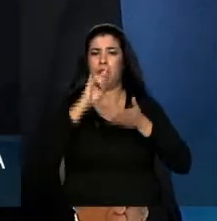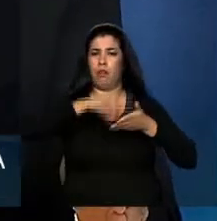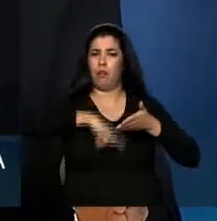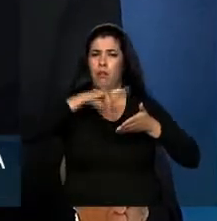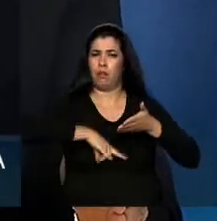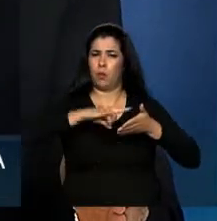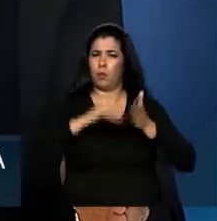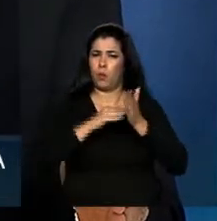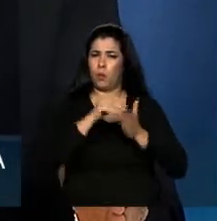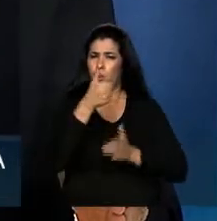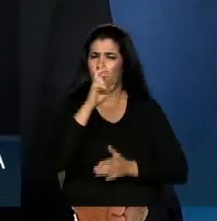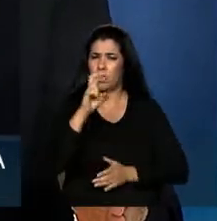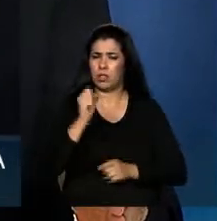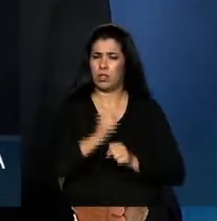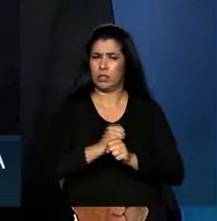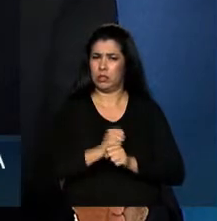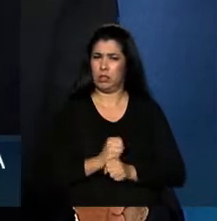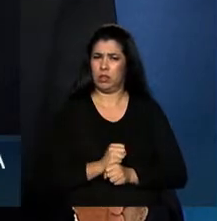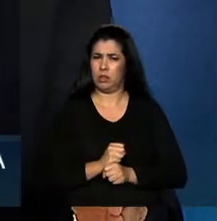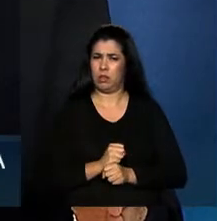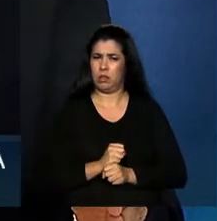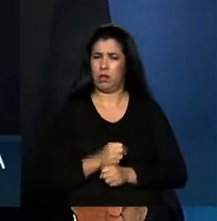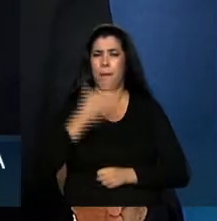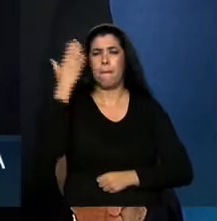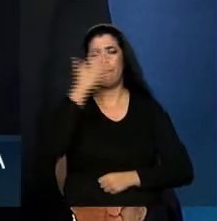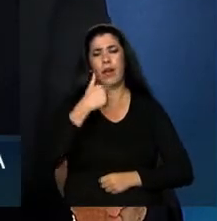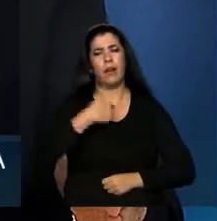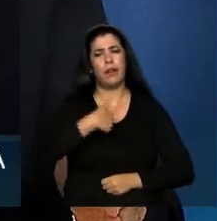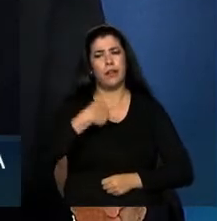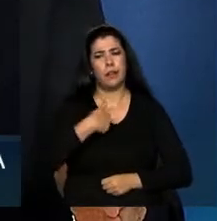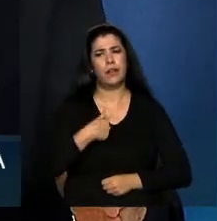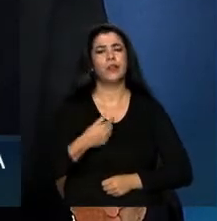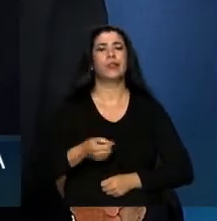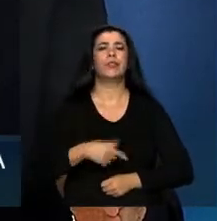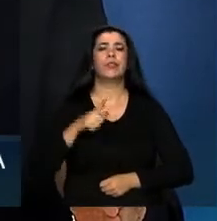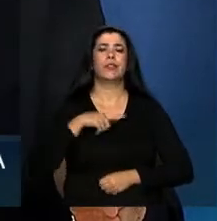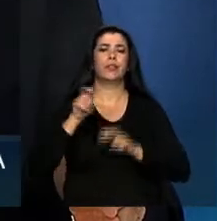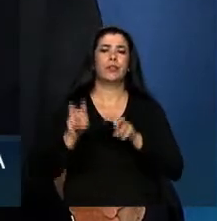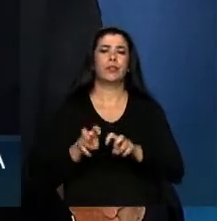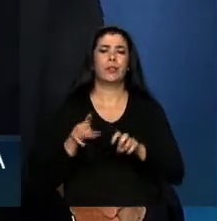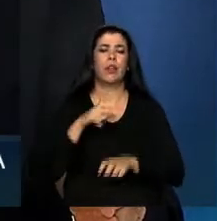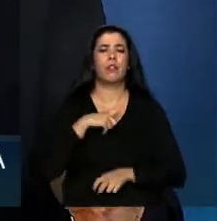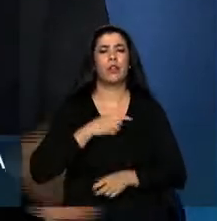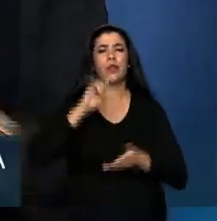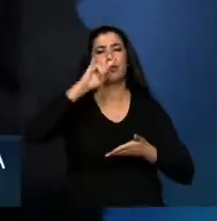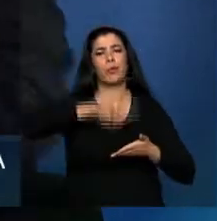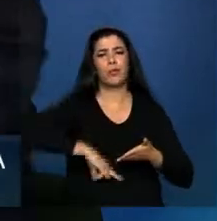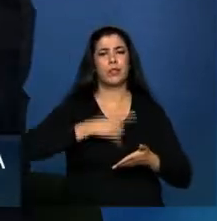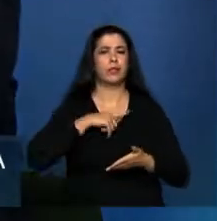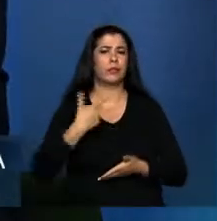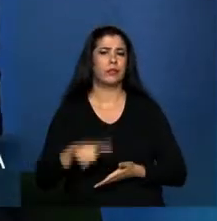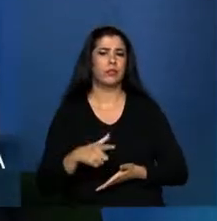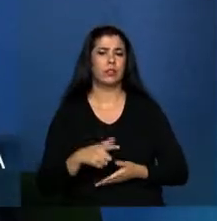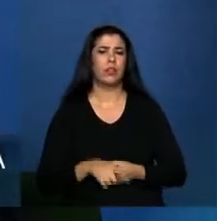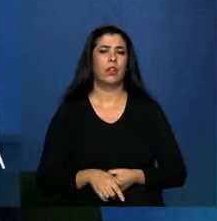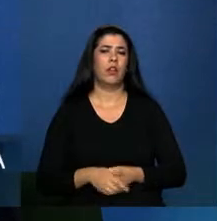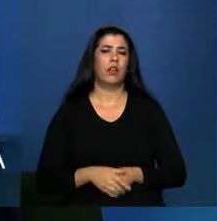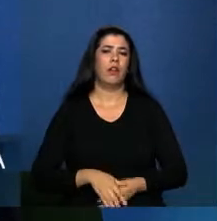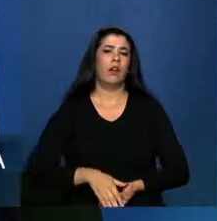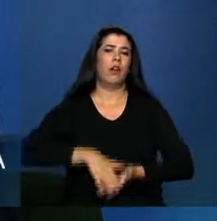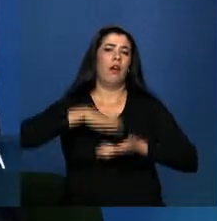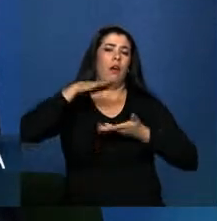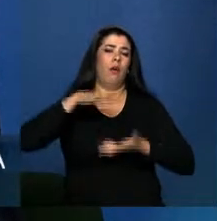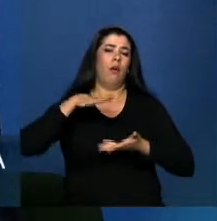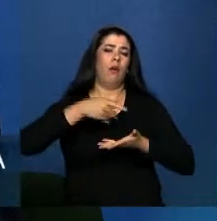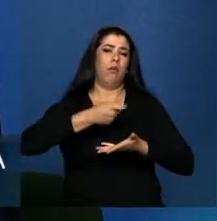anos. Provando que a agricultora venda, às vezes tem documento, às vezes não tem, as mãos ficam dessa grossura